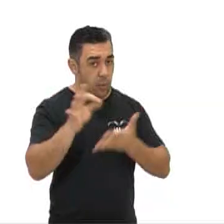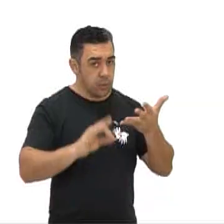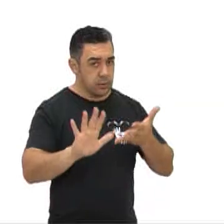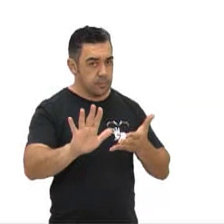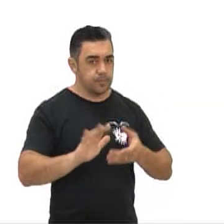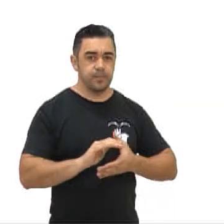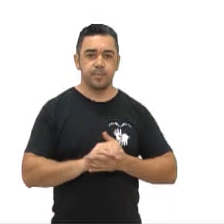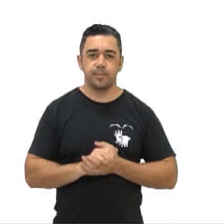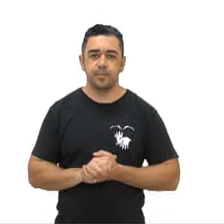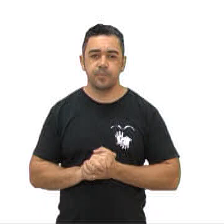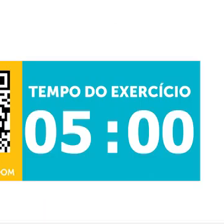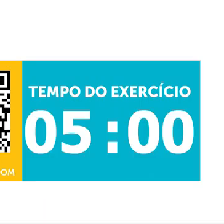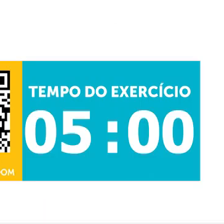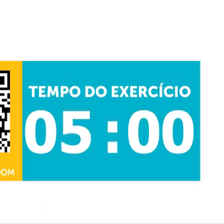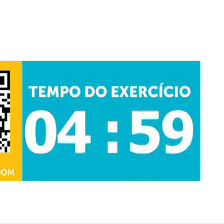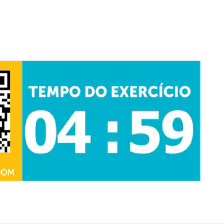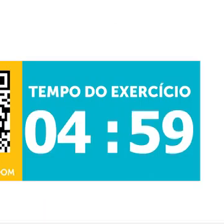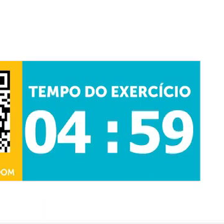gabarito.